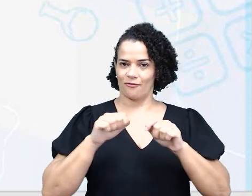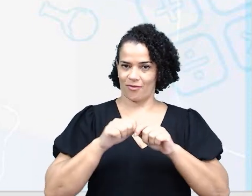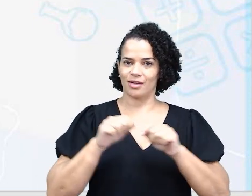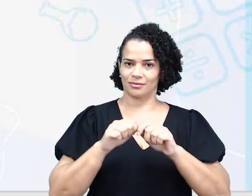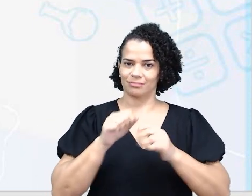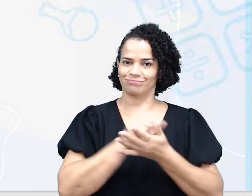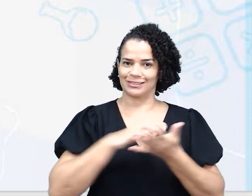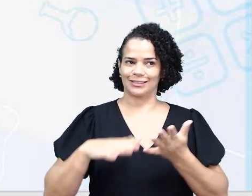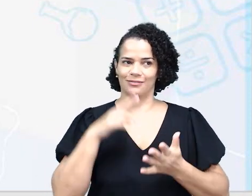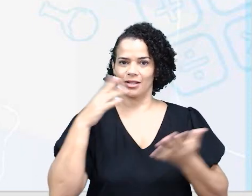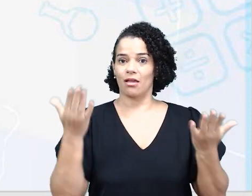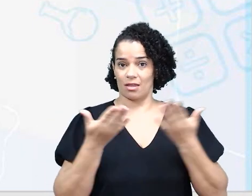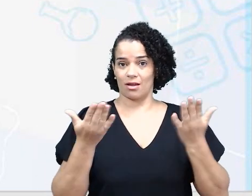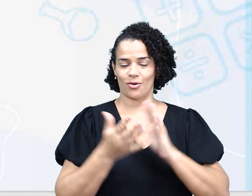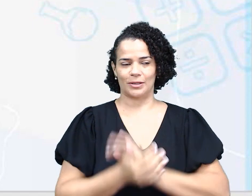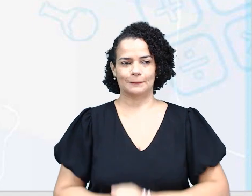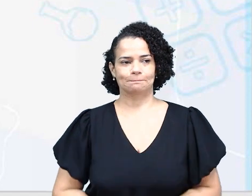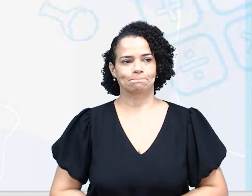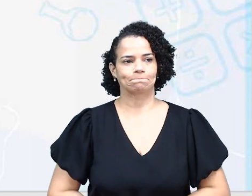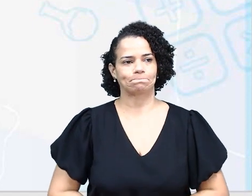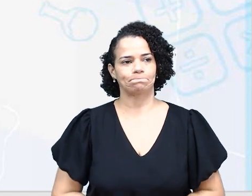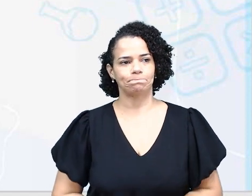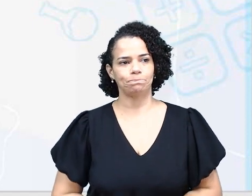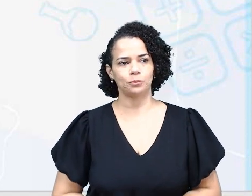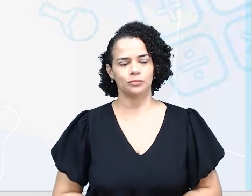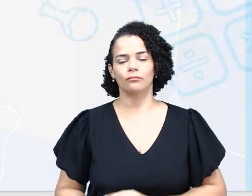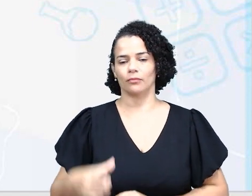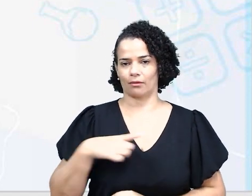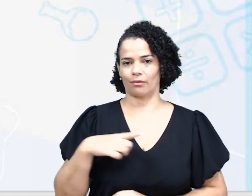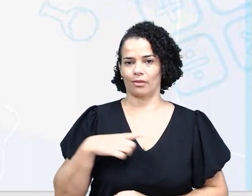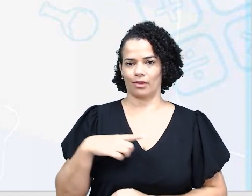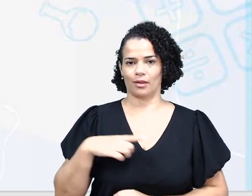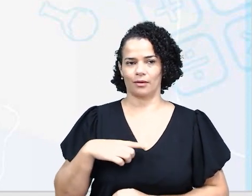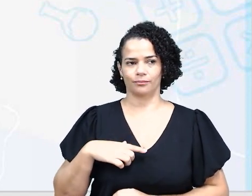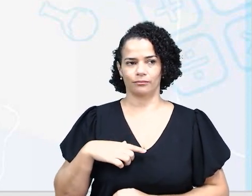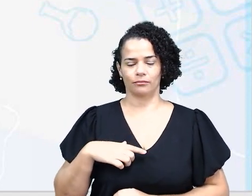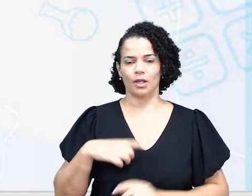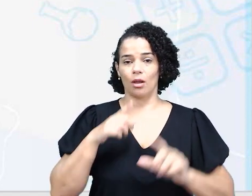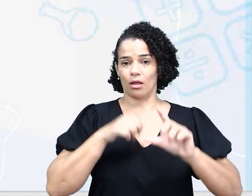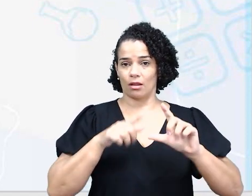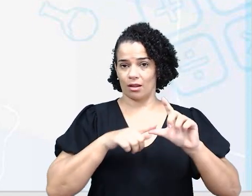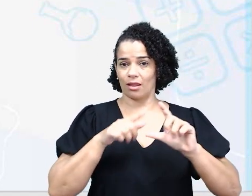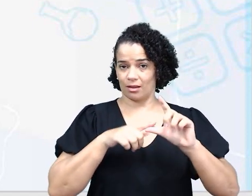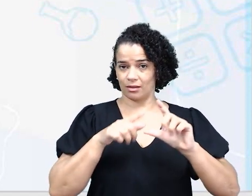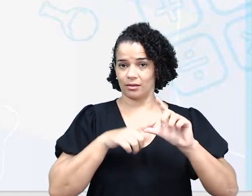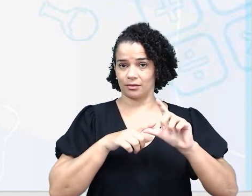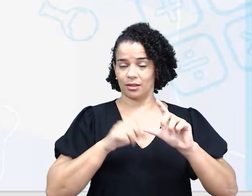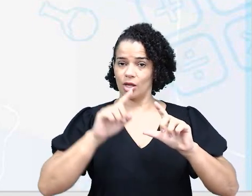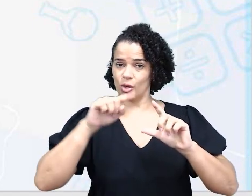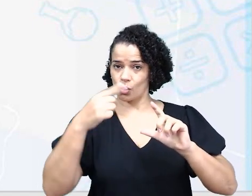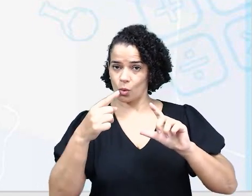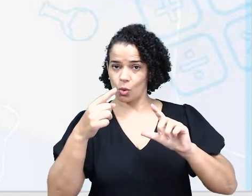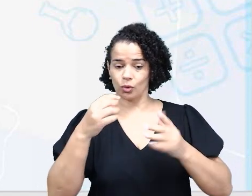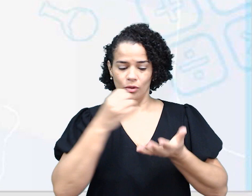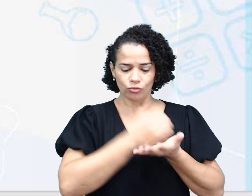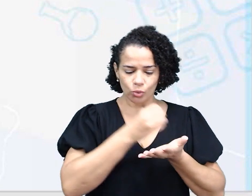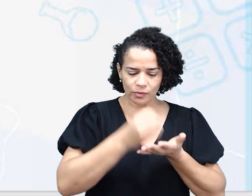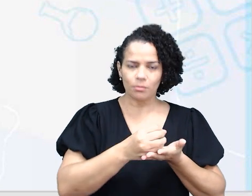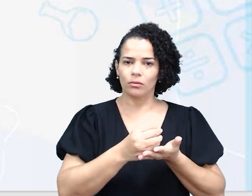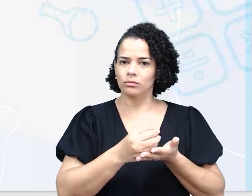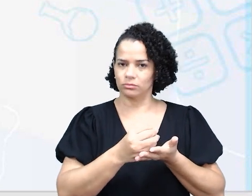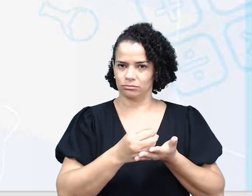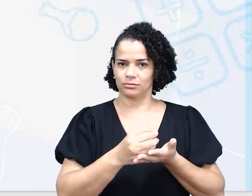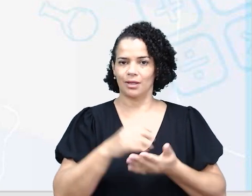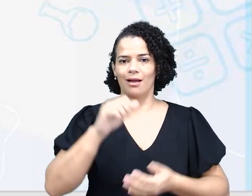colocando os 3 próximos elementos da sequência. Então aqui eu tenho uma sequência com letras e 2 com símbolos. Então a primeira, ó, A, A,